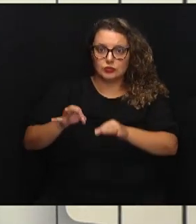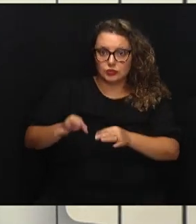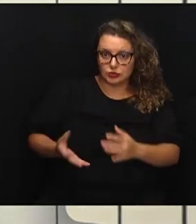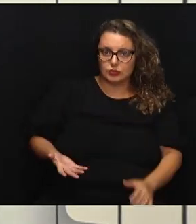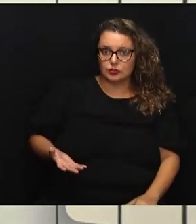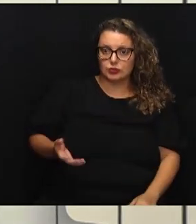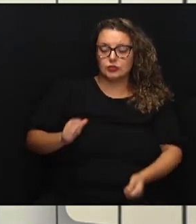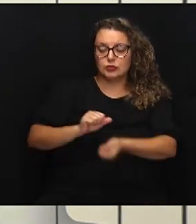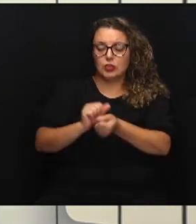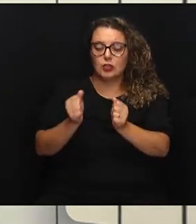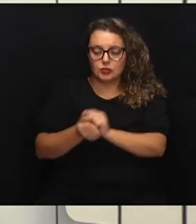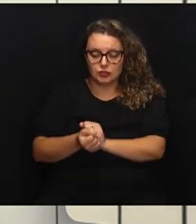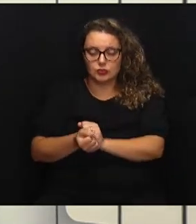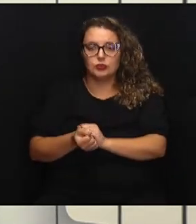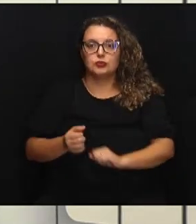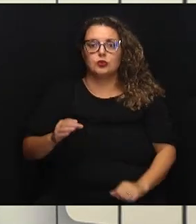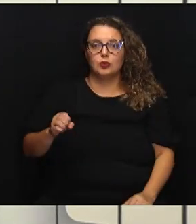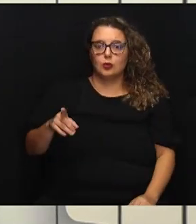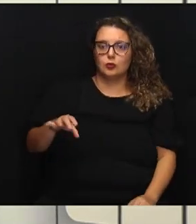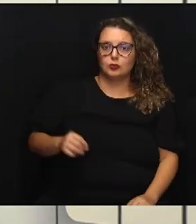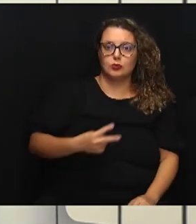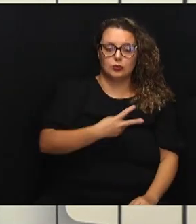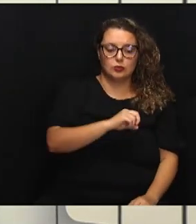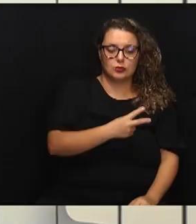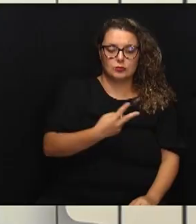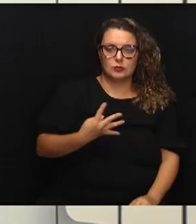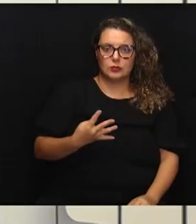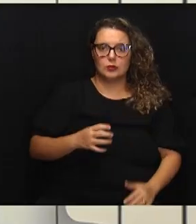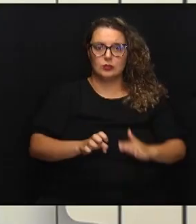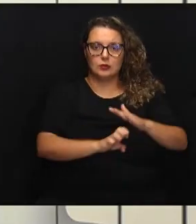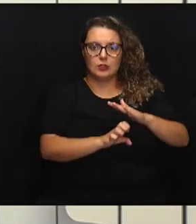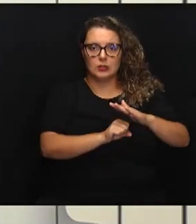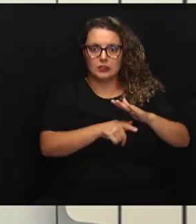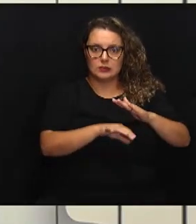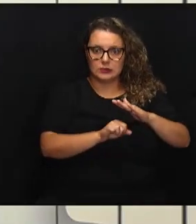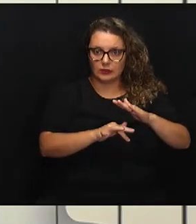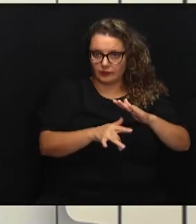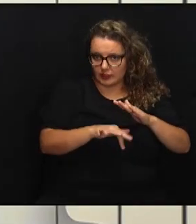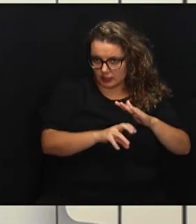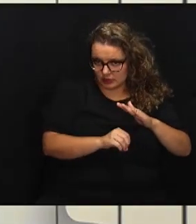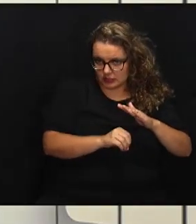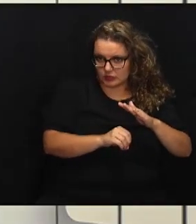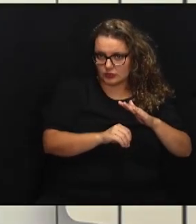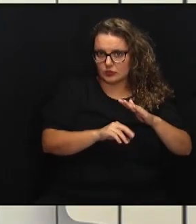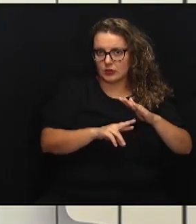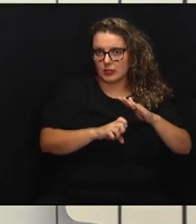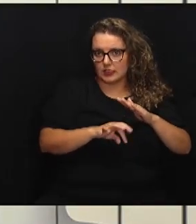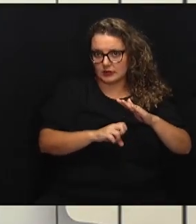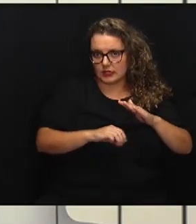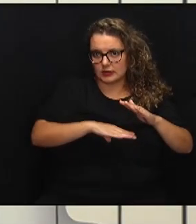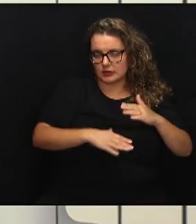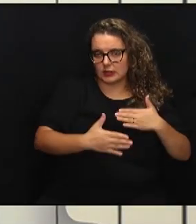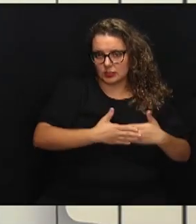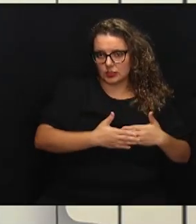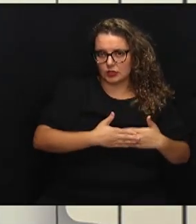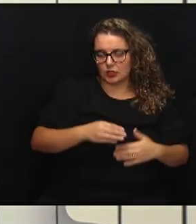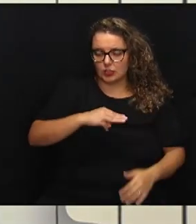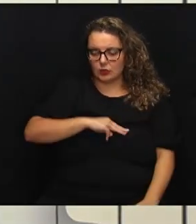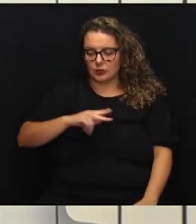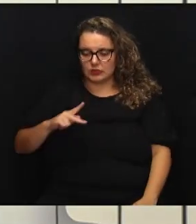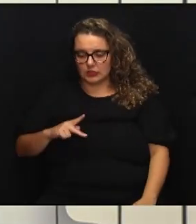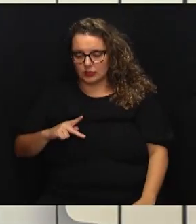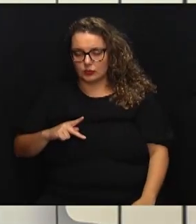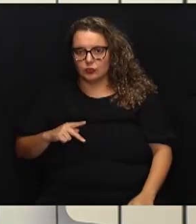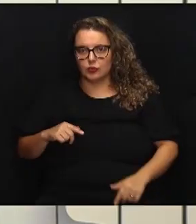em 2024 entre a empresa São Francisco Resgate de Ribeirão Preto e o Ministério Público do Trabalho